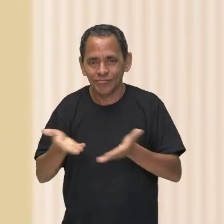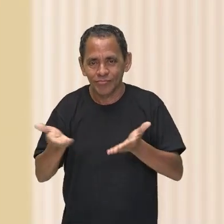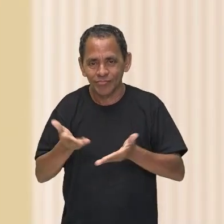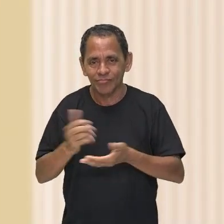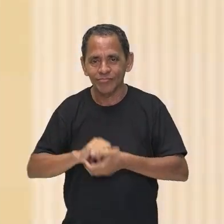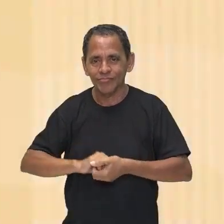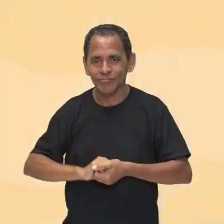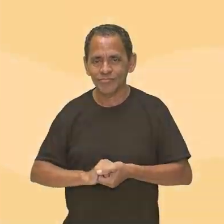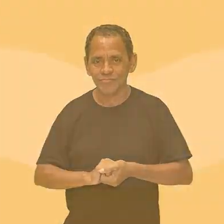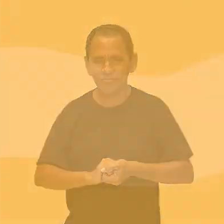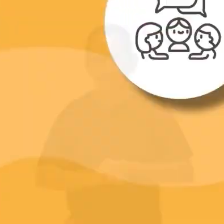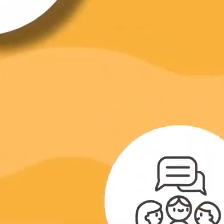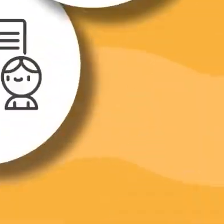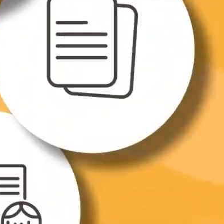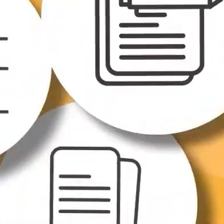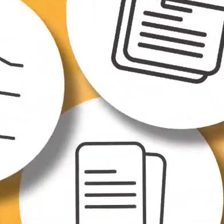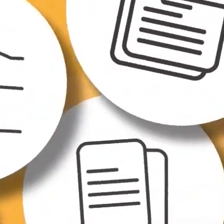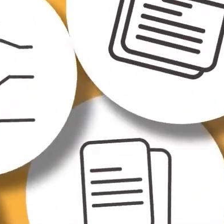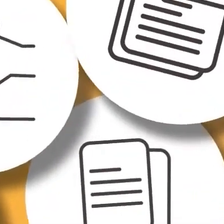lá!